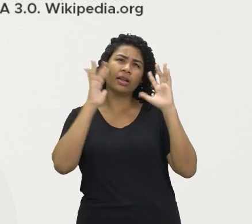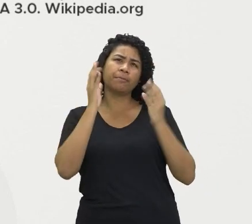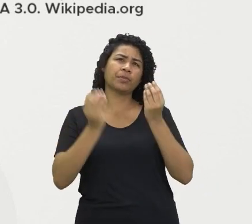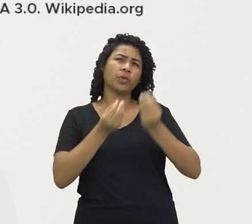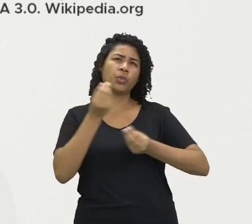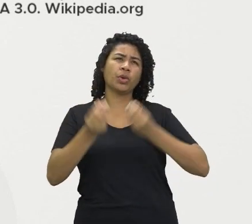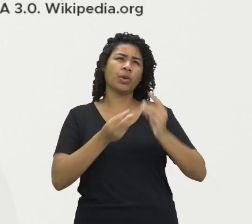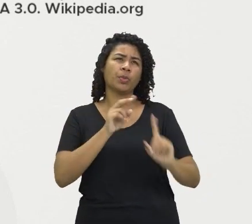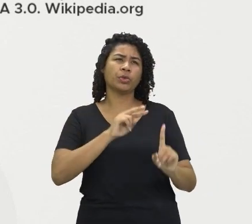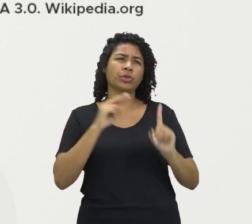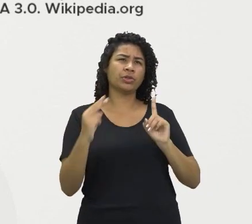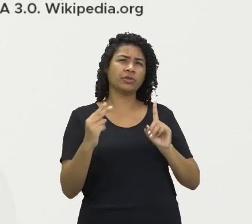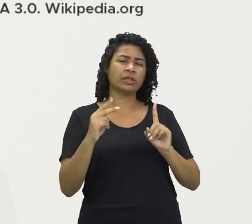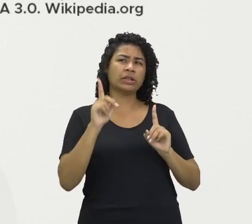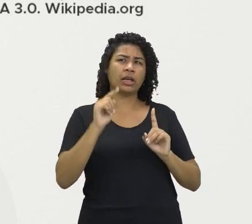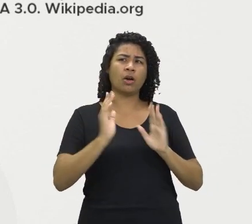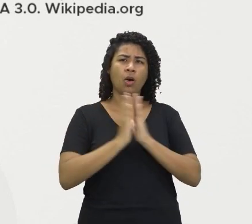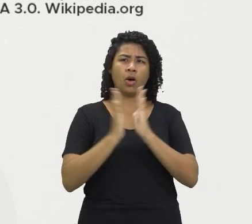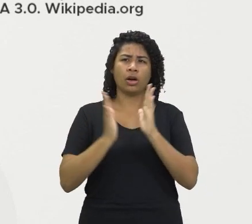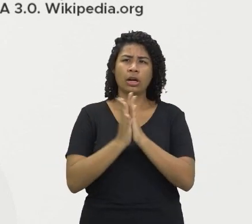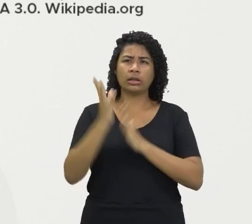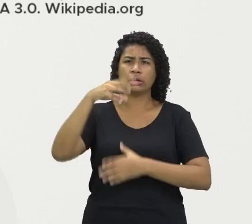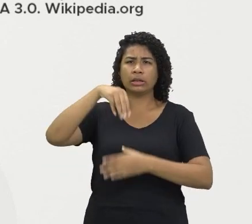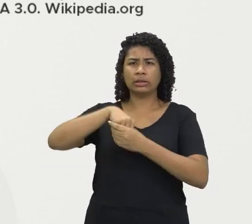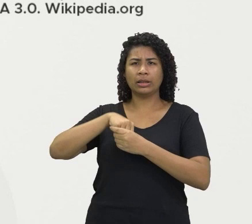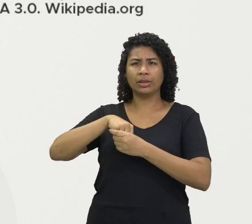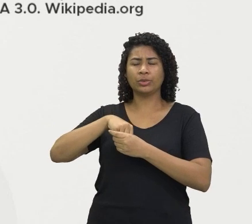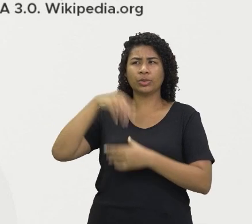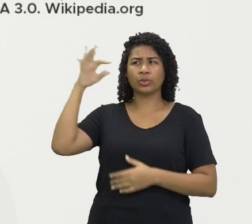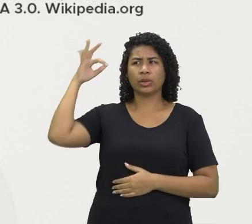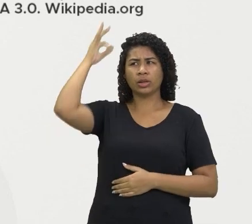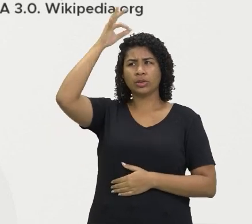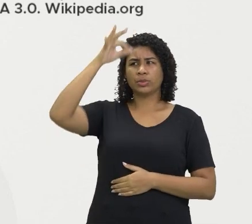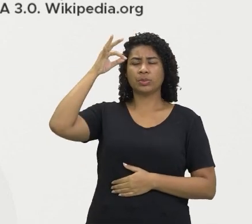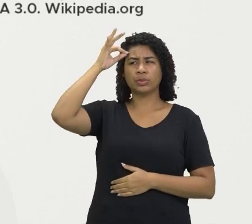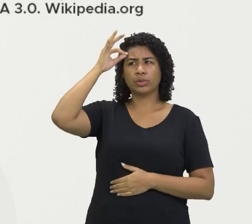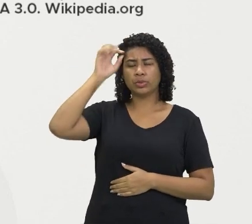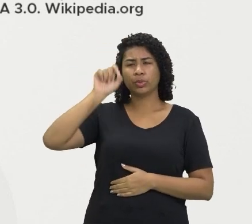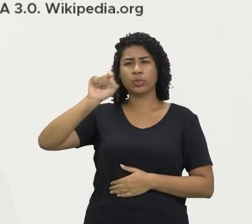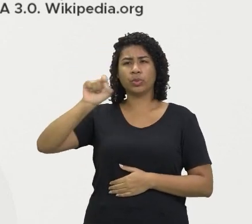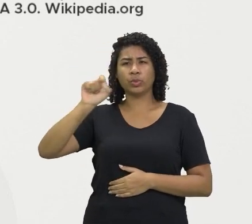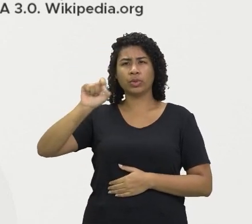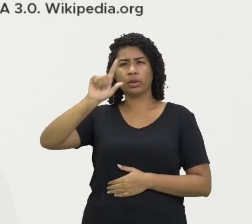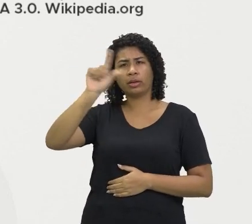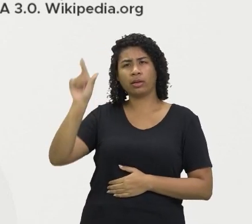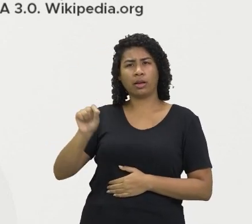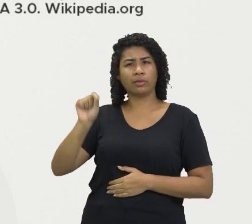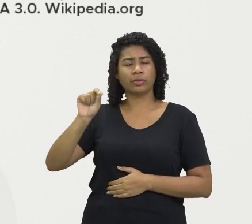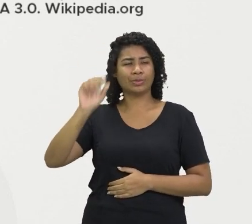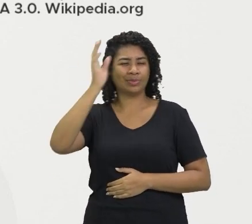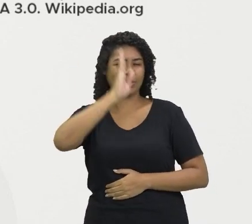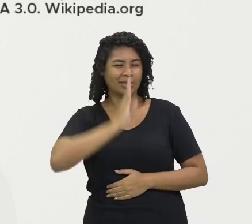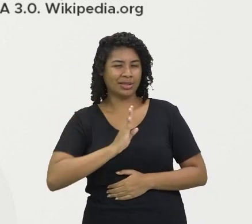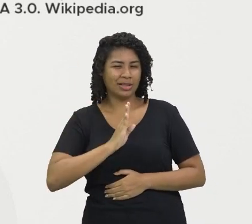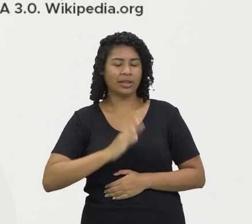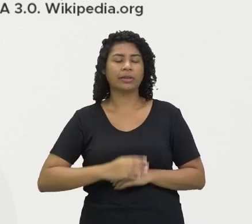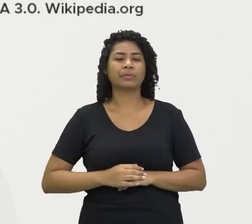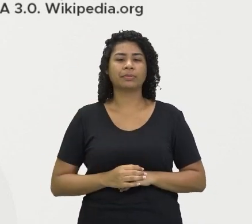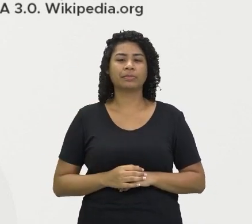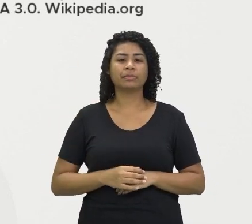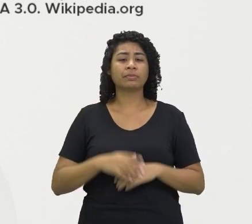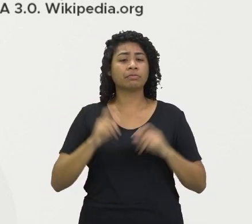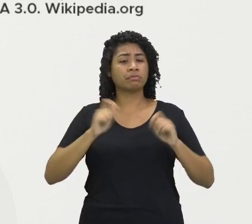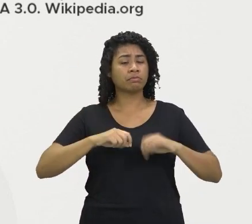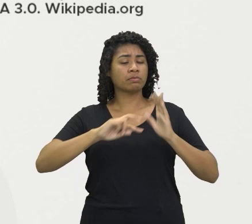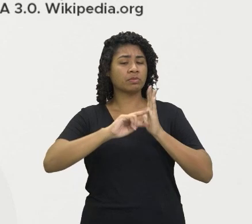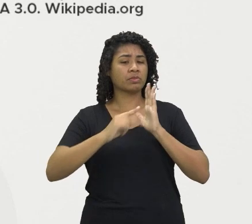da oração dentro da espiritualidade afro-brasileira, principalmente no candomblé, nós podemos dizer